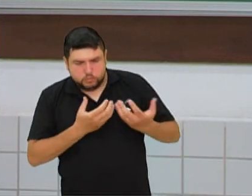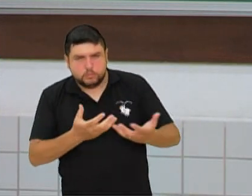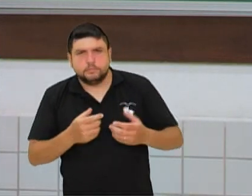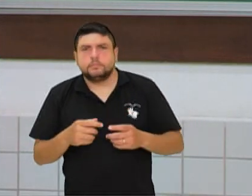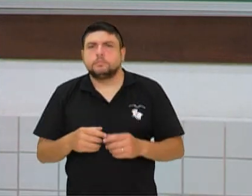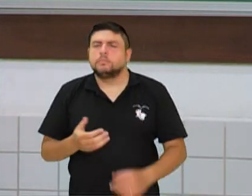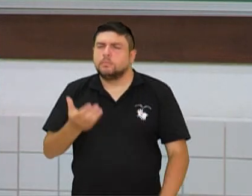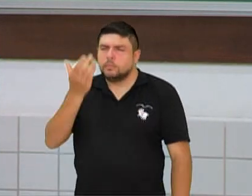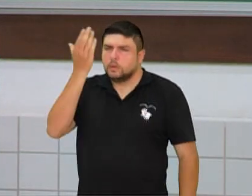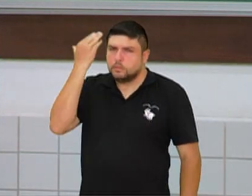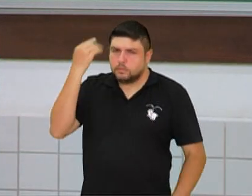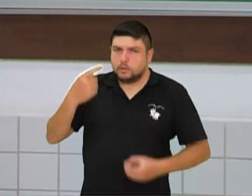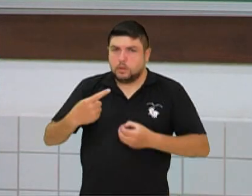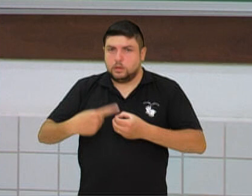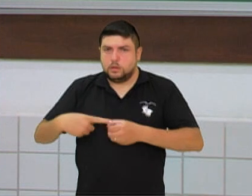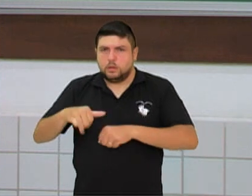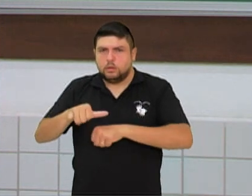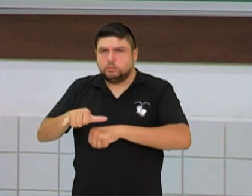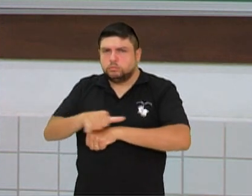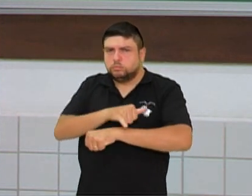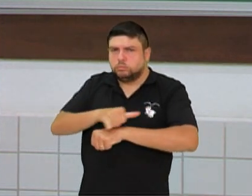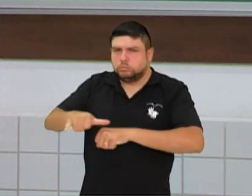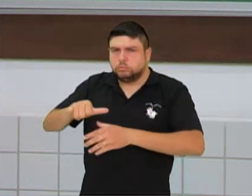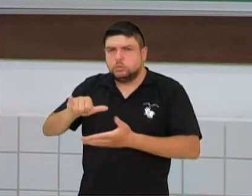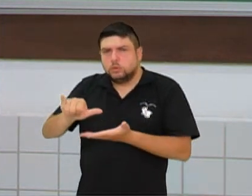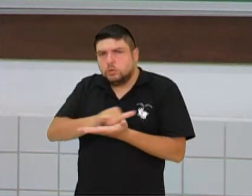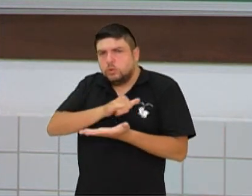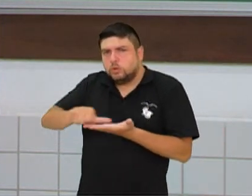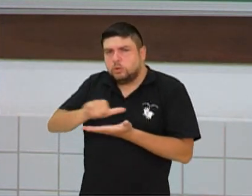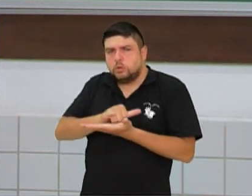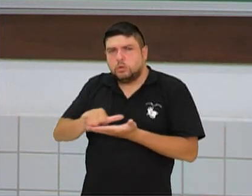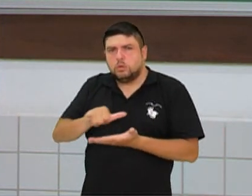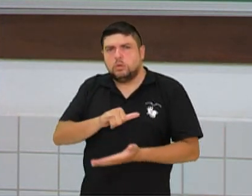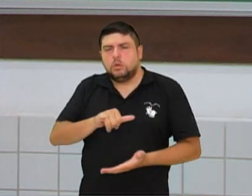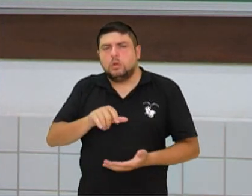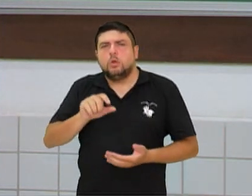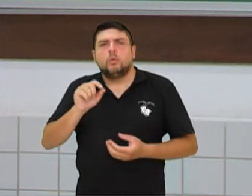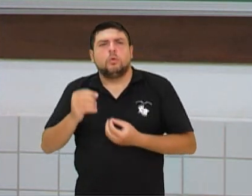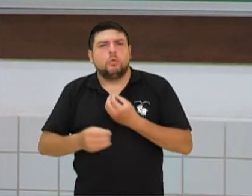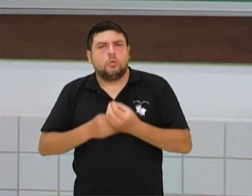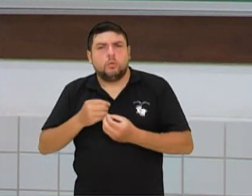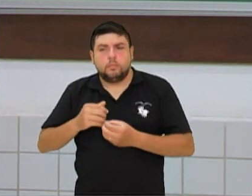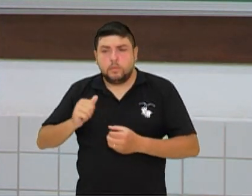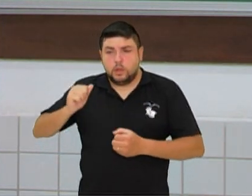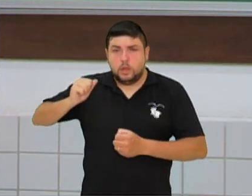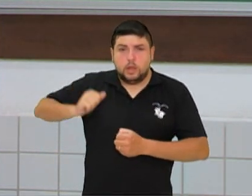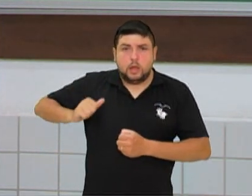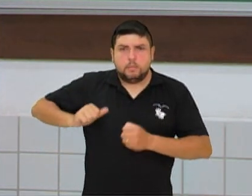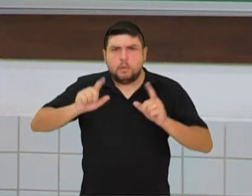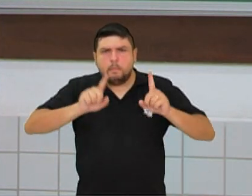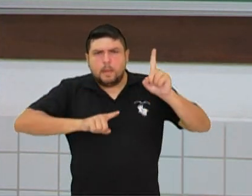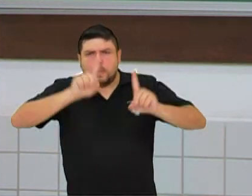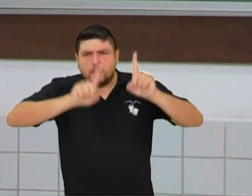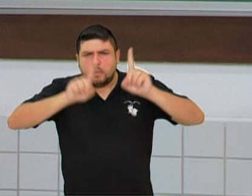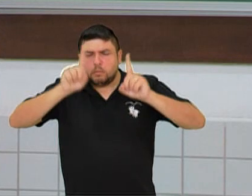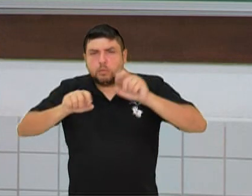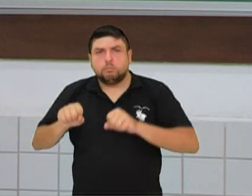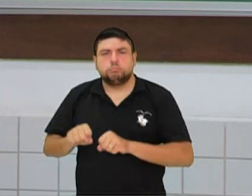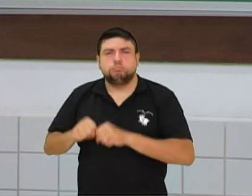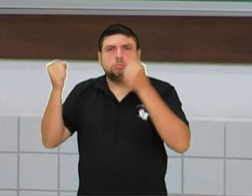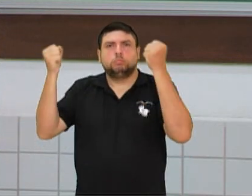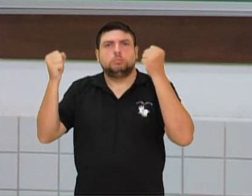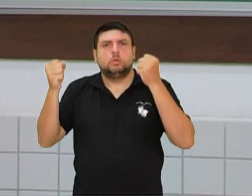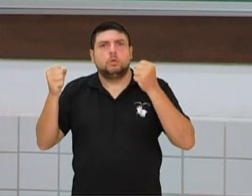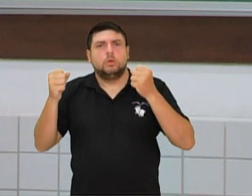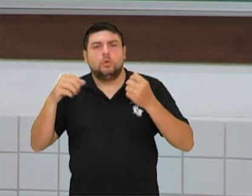Nova York em 1929 e muitas pessoas foram afetadas. Aqui no Brasil, os latifundiários, os fazendeiros foram muito